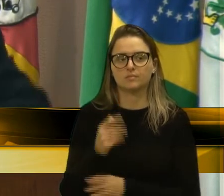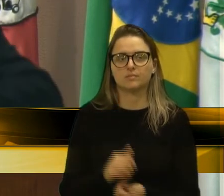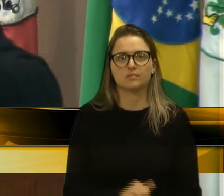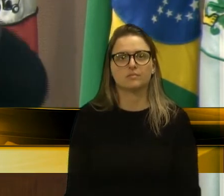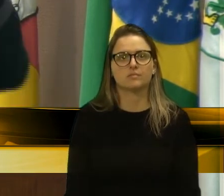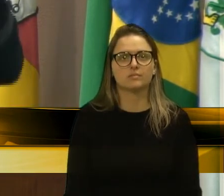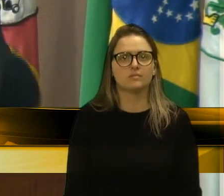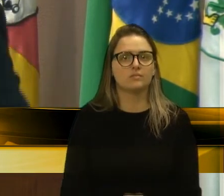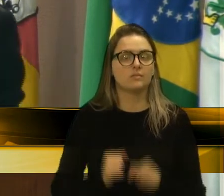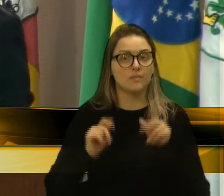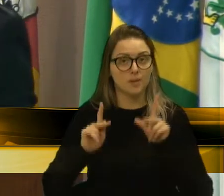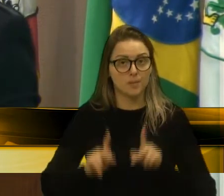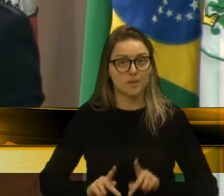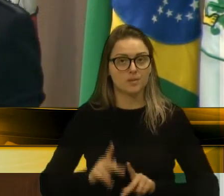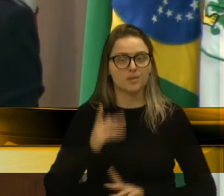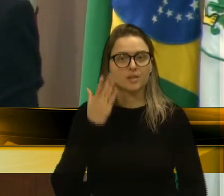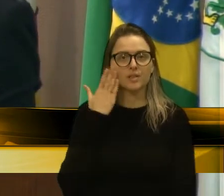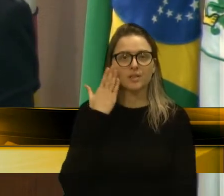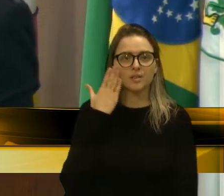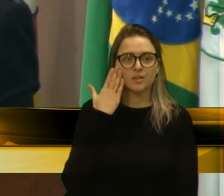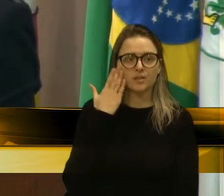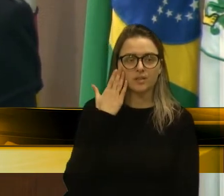Pessoas que sabem de política.